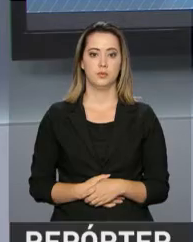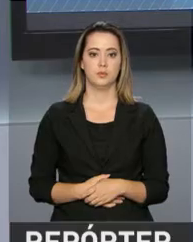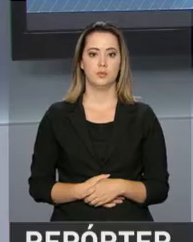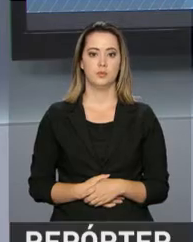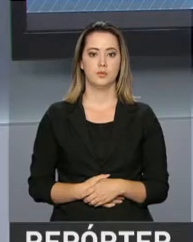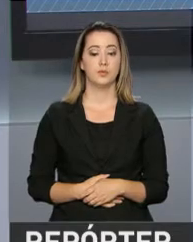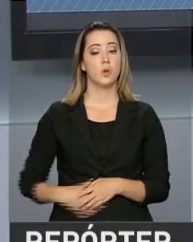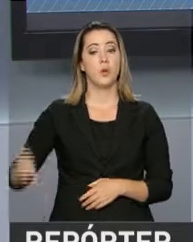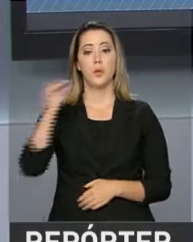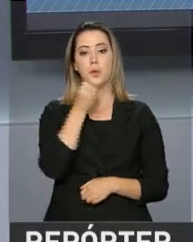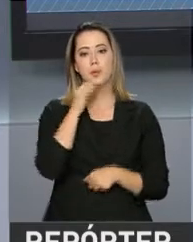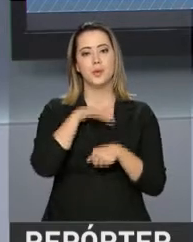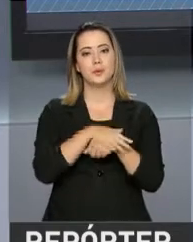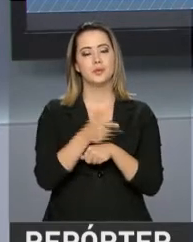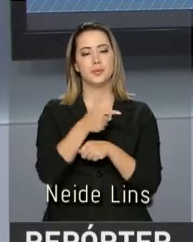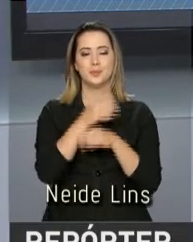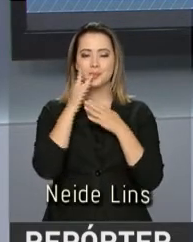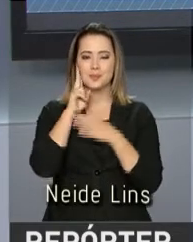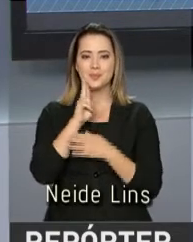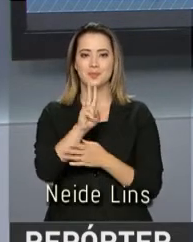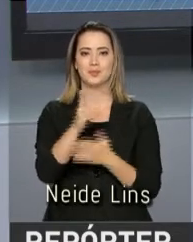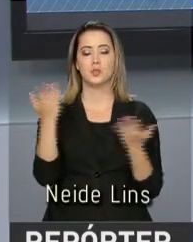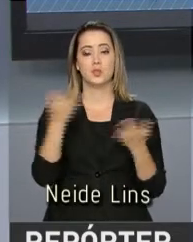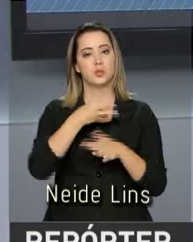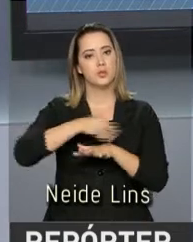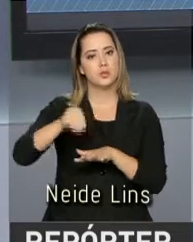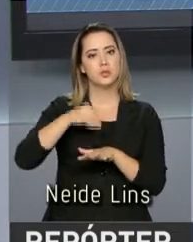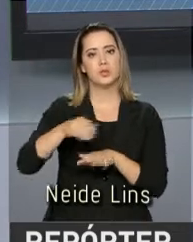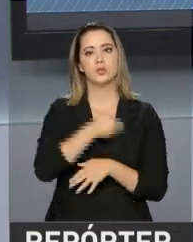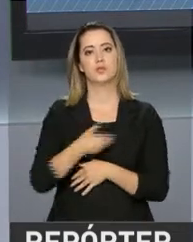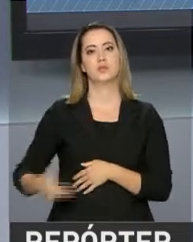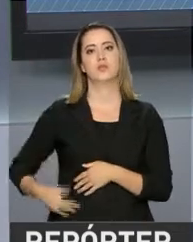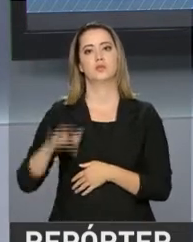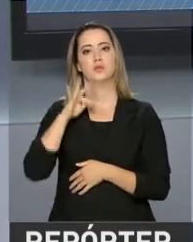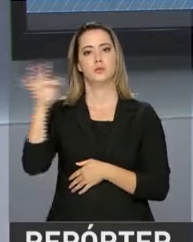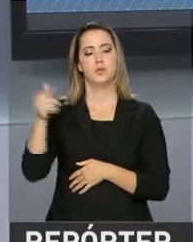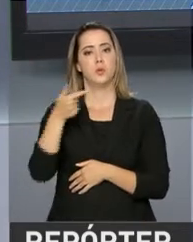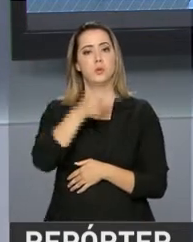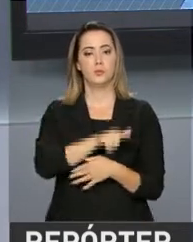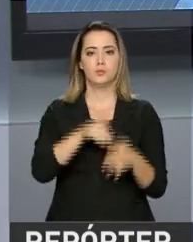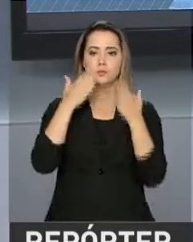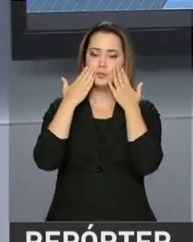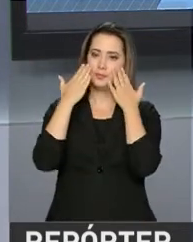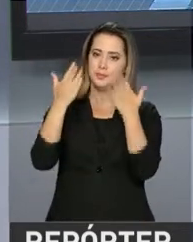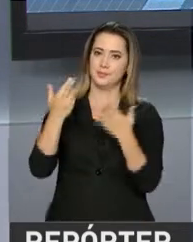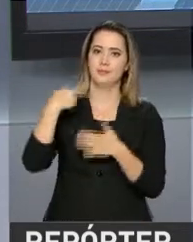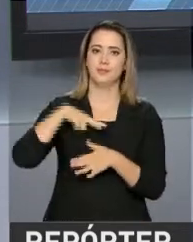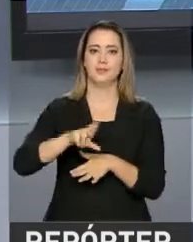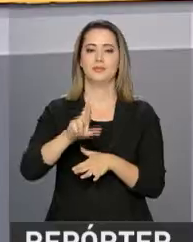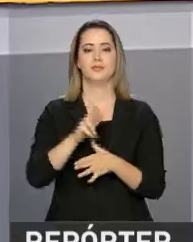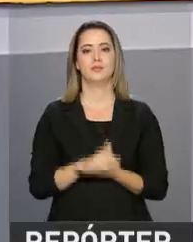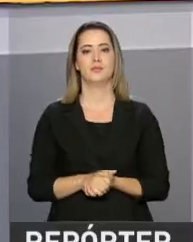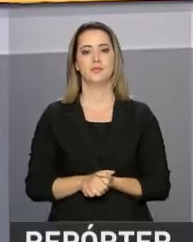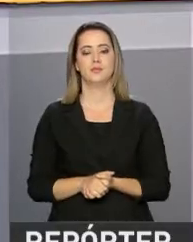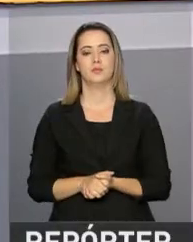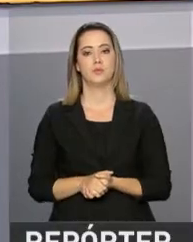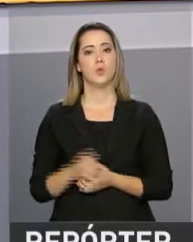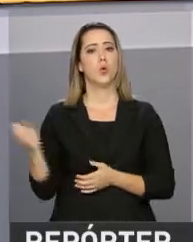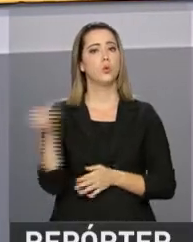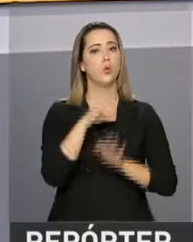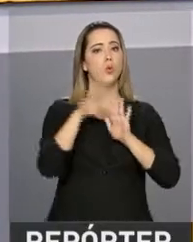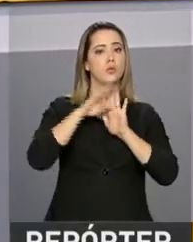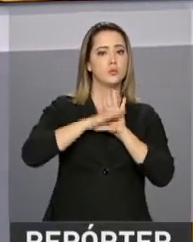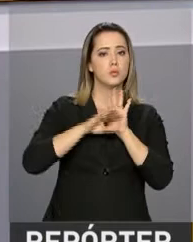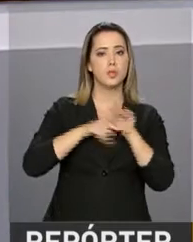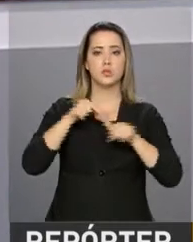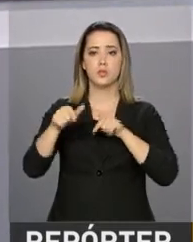olá boa noite a companhia agora as notícias do governo federal e mais uma edição do repórter rbr um novo plano